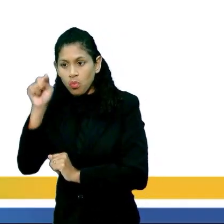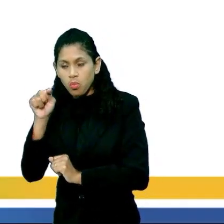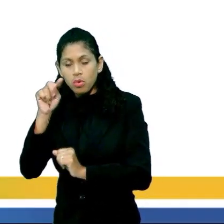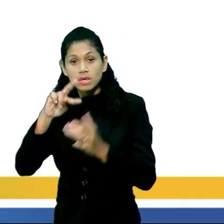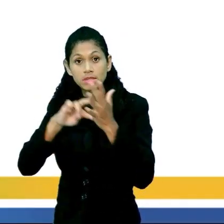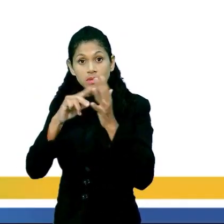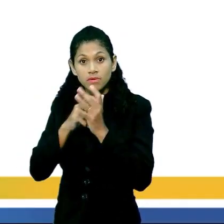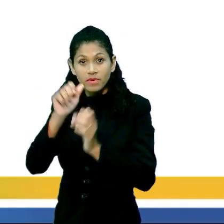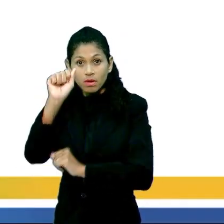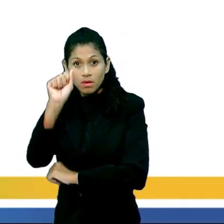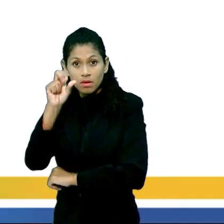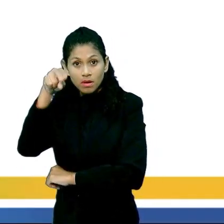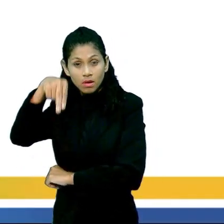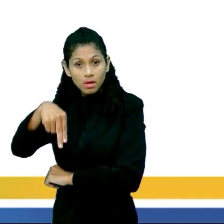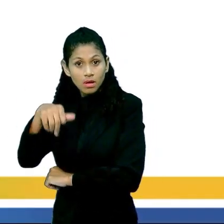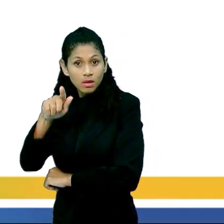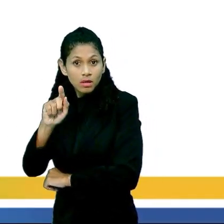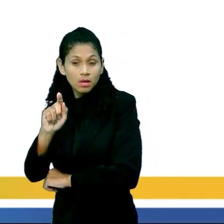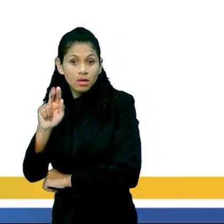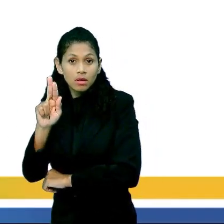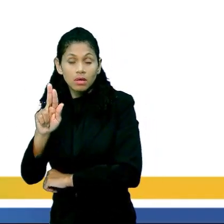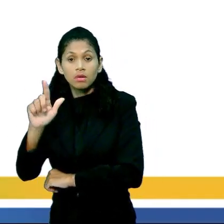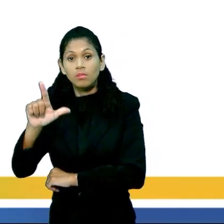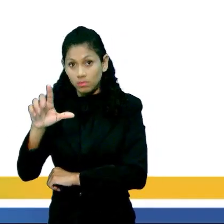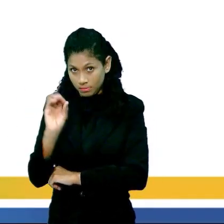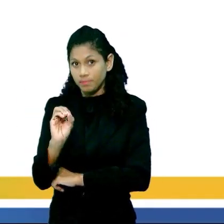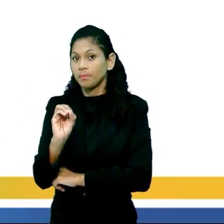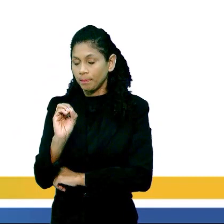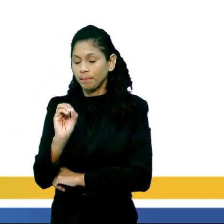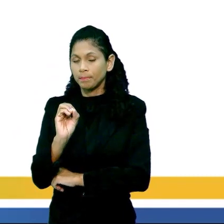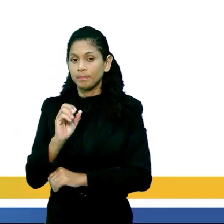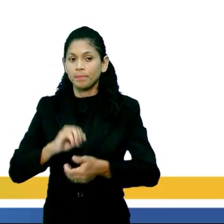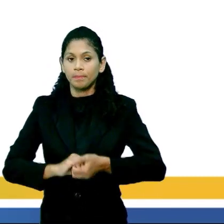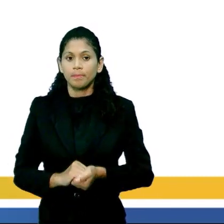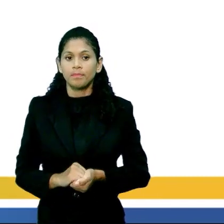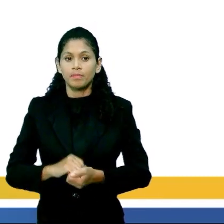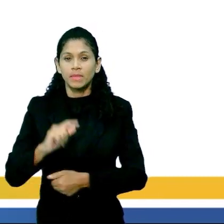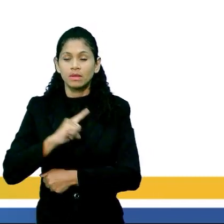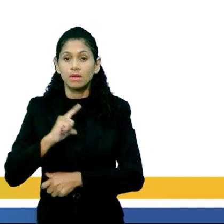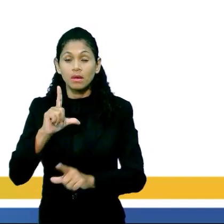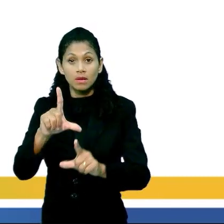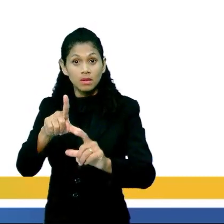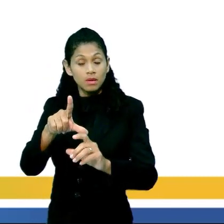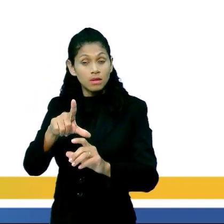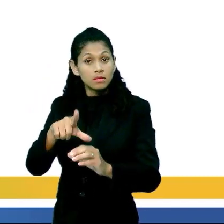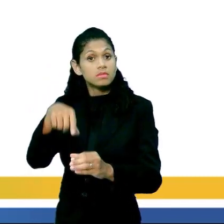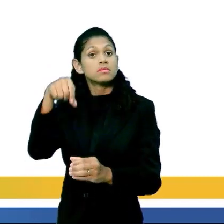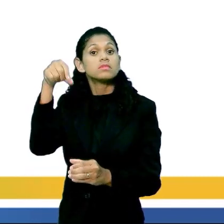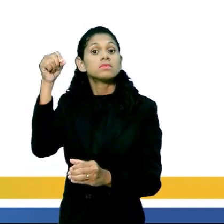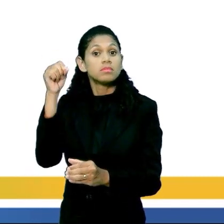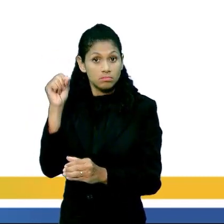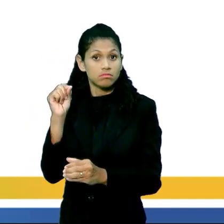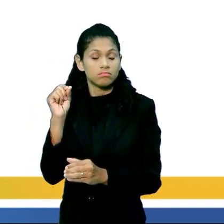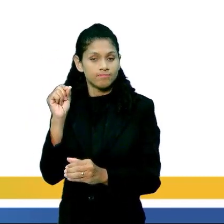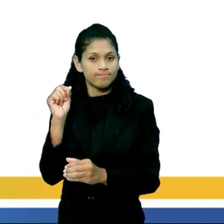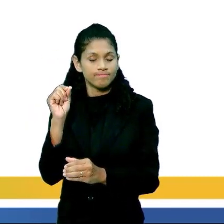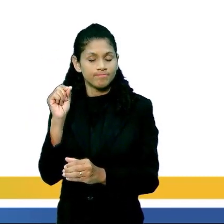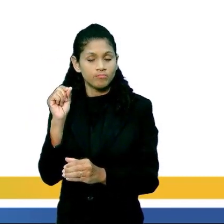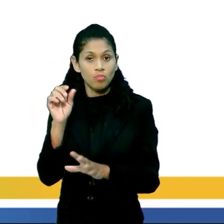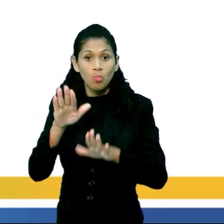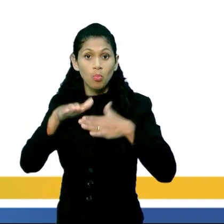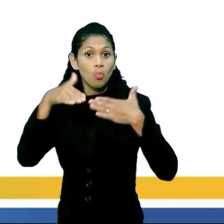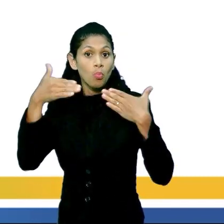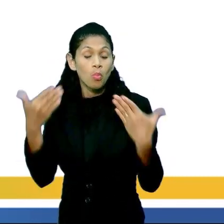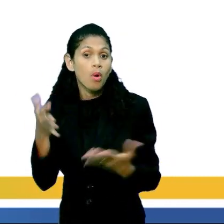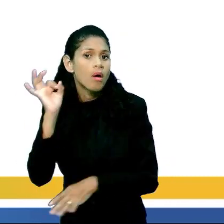Então, vamos lá. Nós temos aí 5 alternativas. Qual delas é a correta? Então, vamos olhar passo